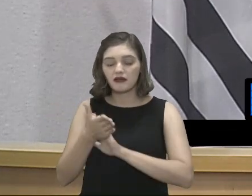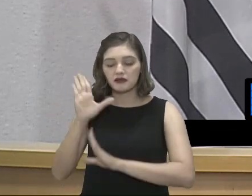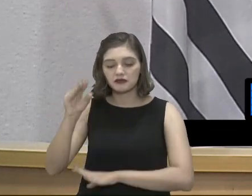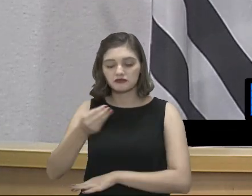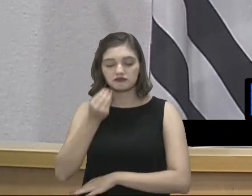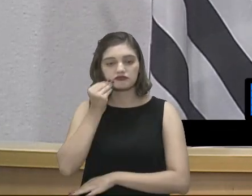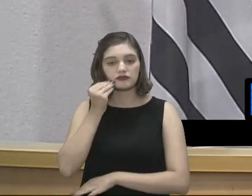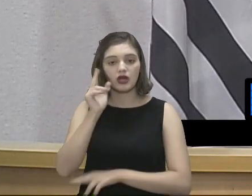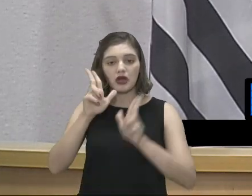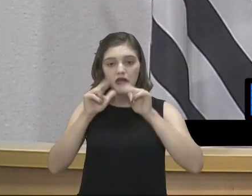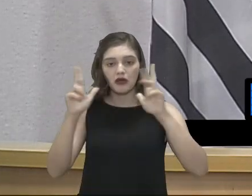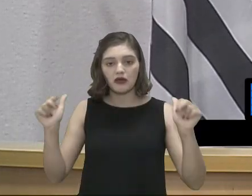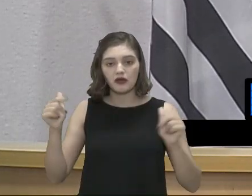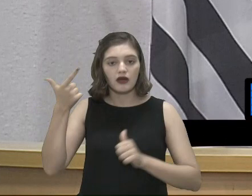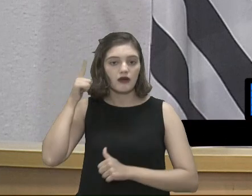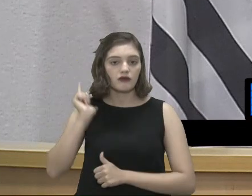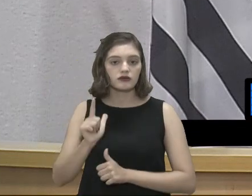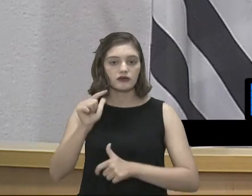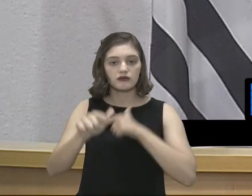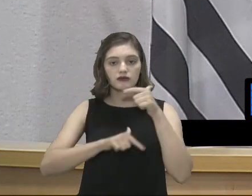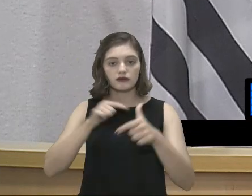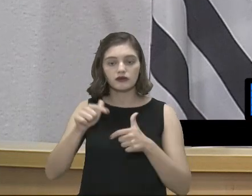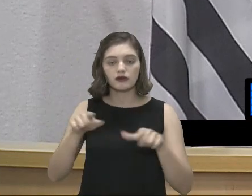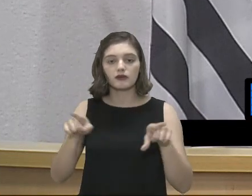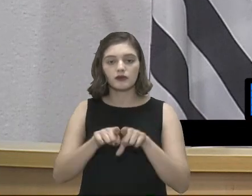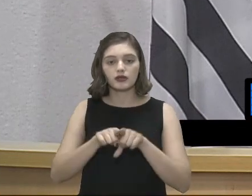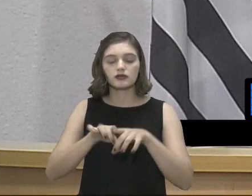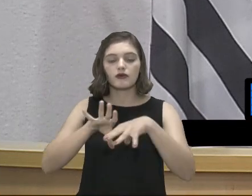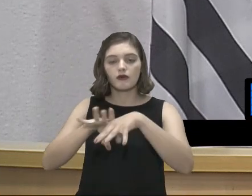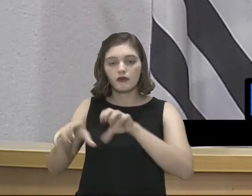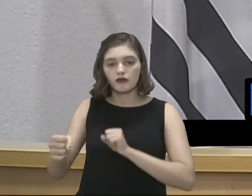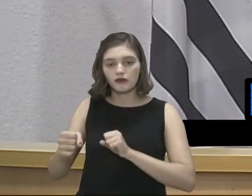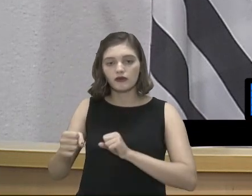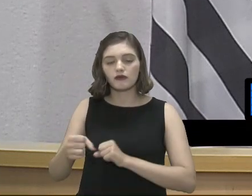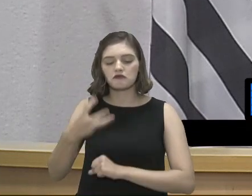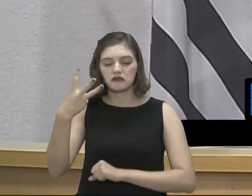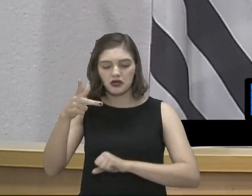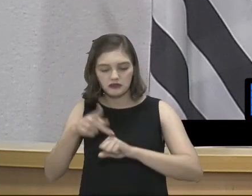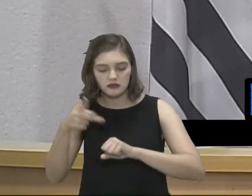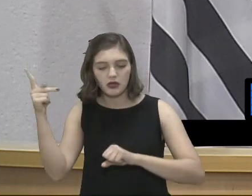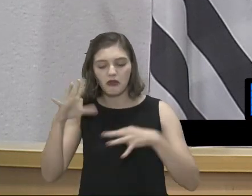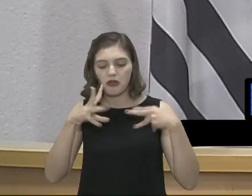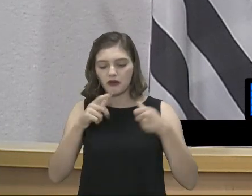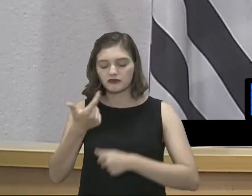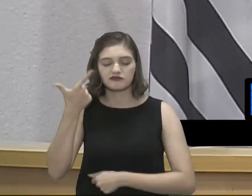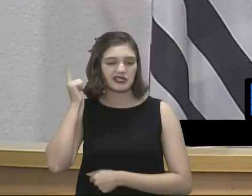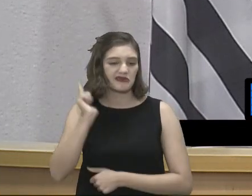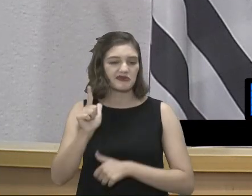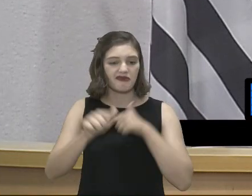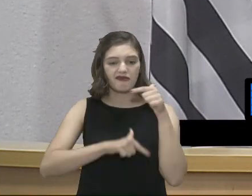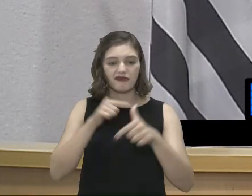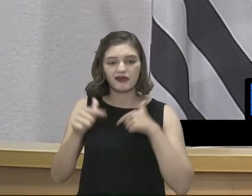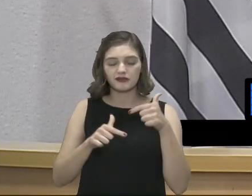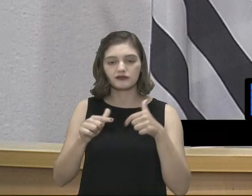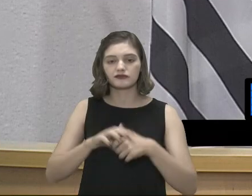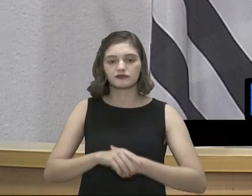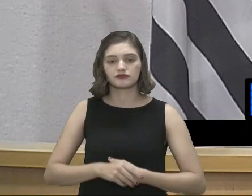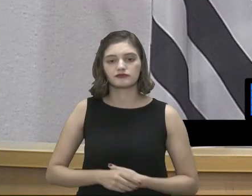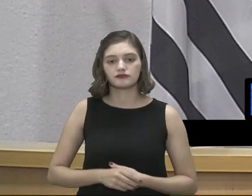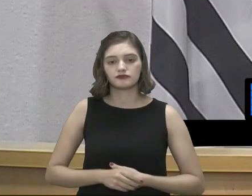oportunidade. Eu nunca consegui, mesmo com a minha formação, com tudo que eu tenho, eu nunca consegui trabalhar